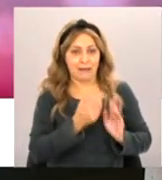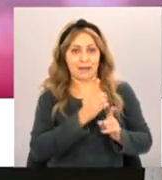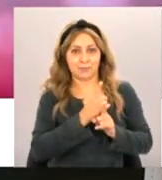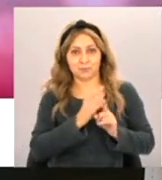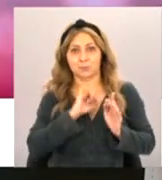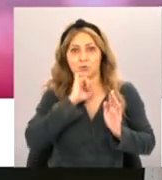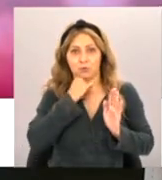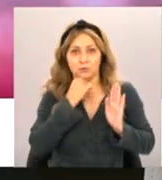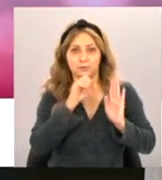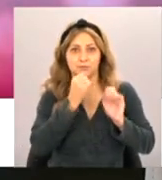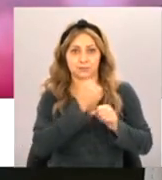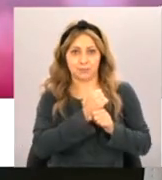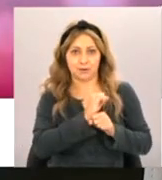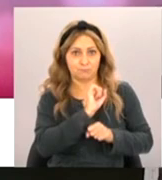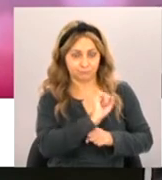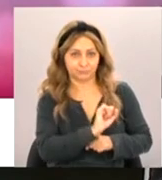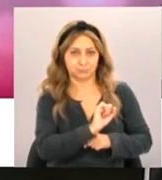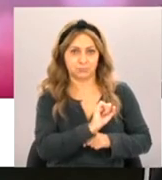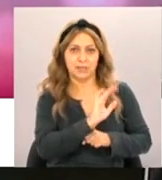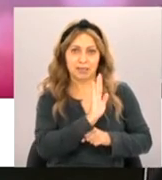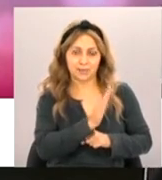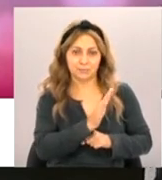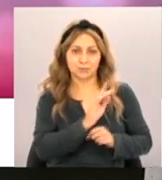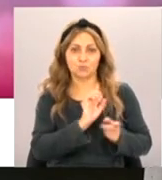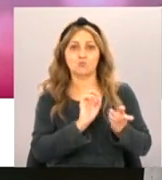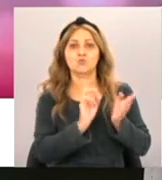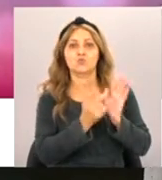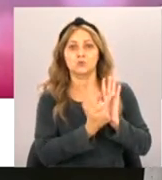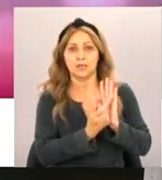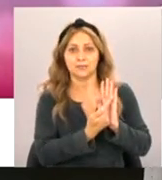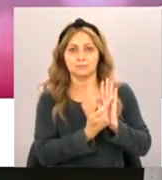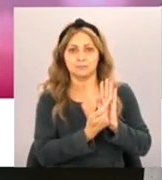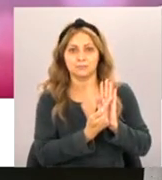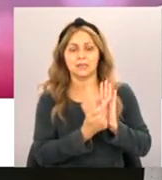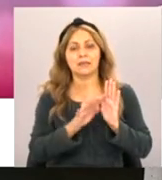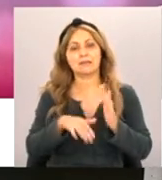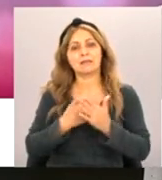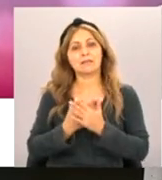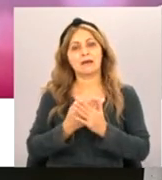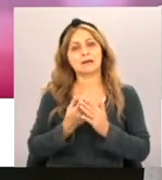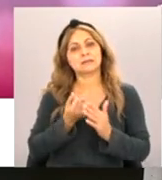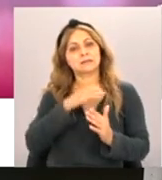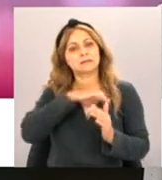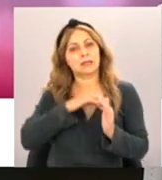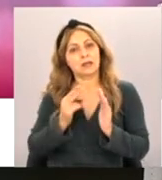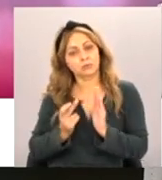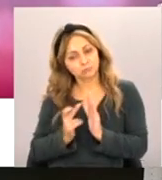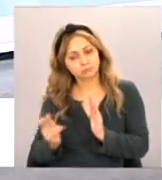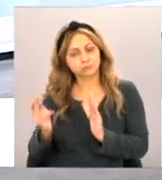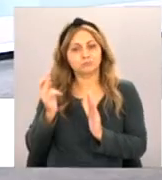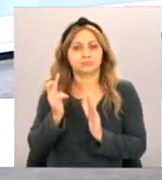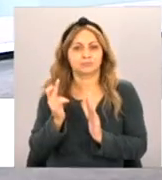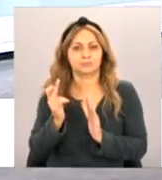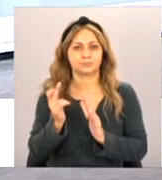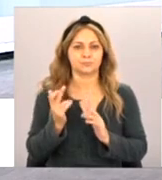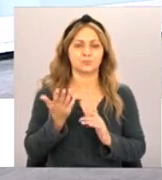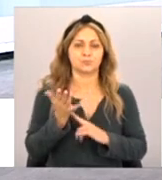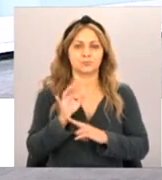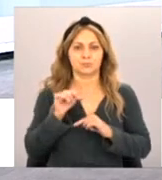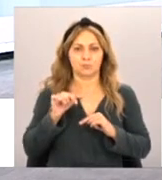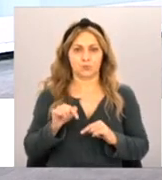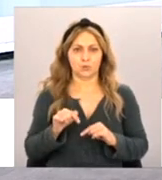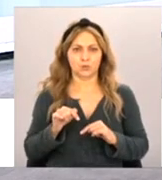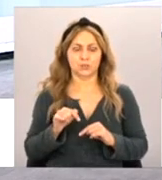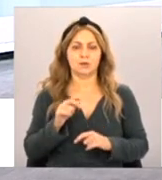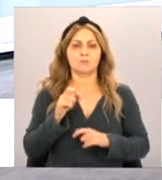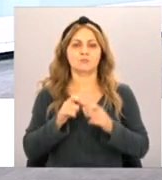e que impedem objectivamente a valorização dos salários e isso é tão mais estranho quanto hoje por exemplo sai me comunicado